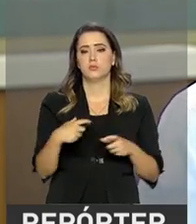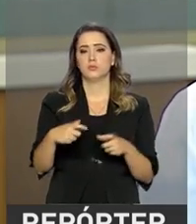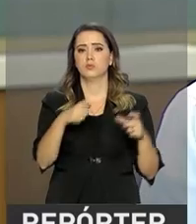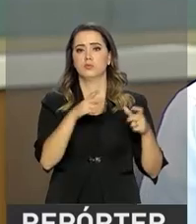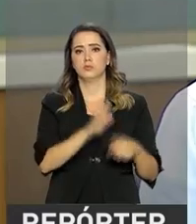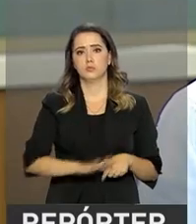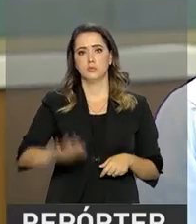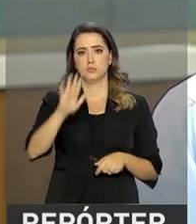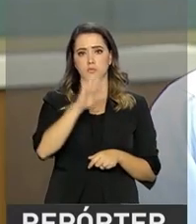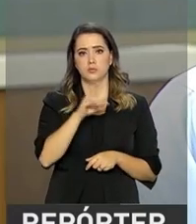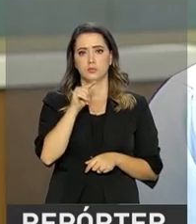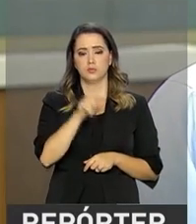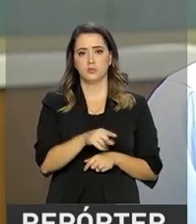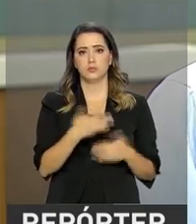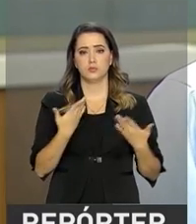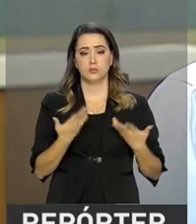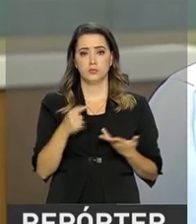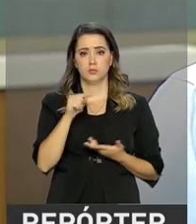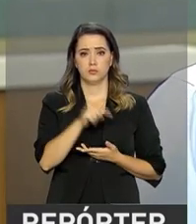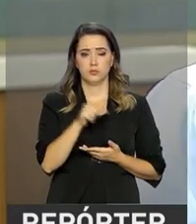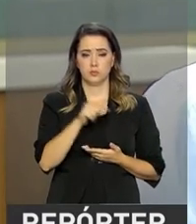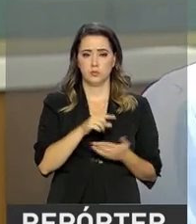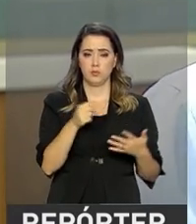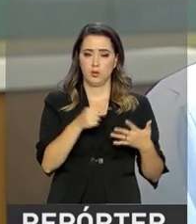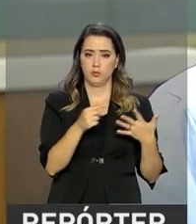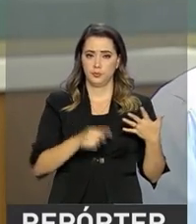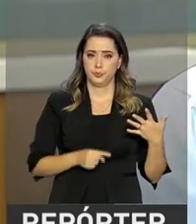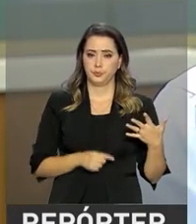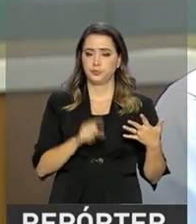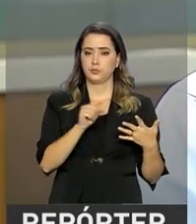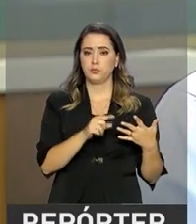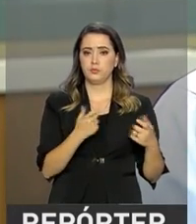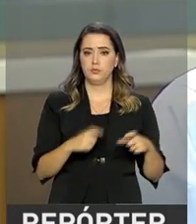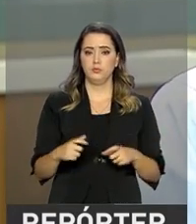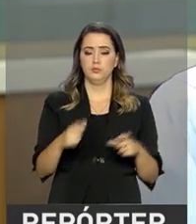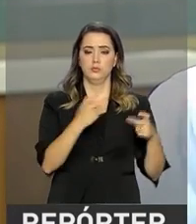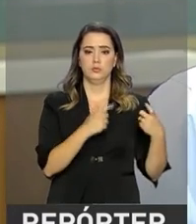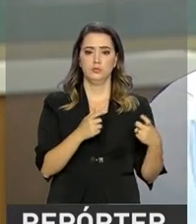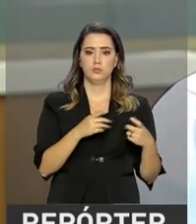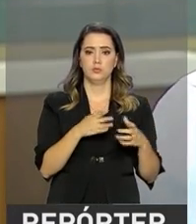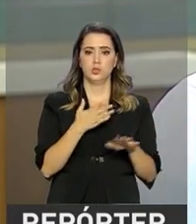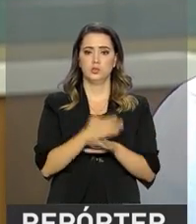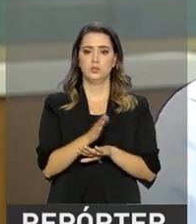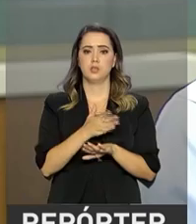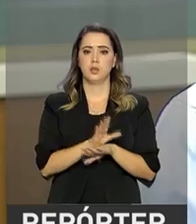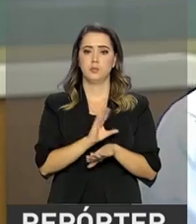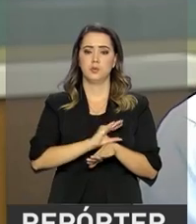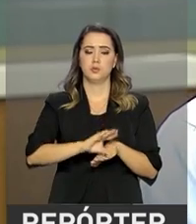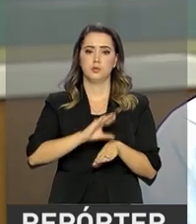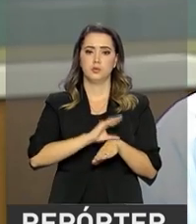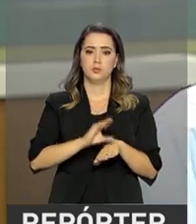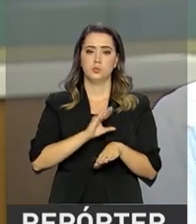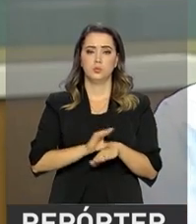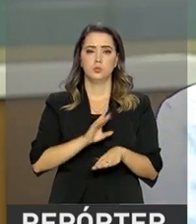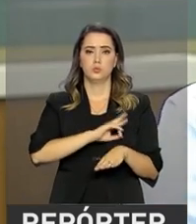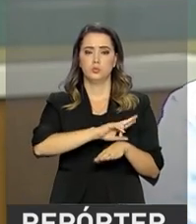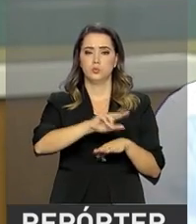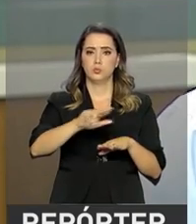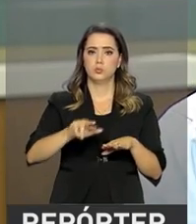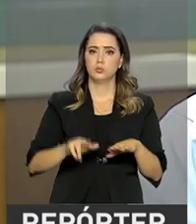brasil na primeira fase e nessas nesses estação juventude acontecerão oficinas e cursos de capacitação